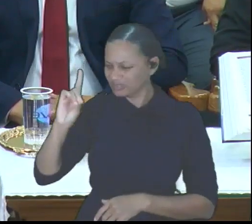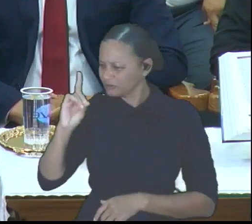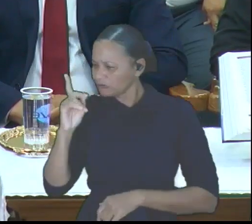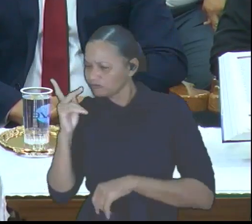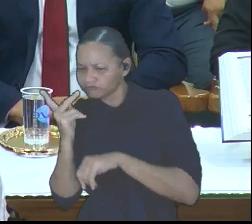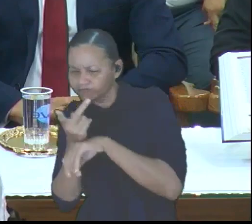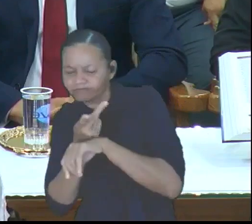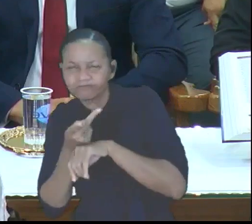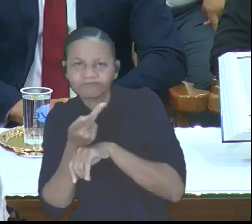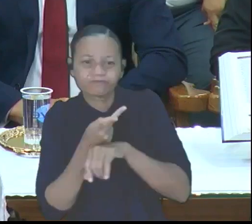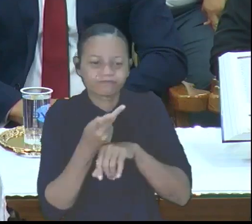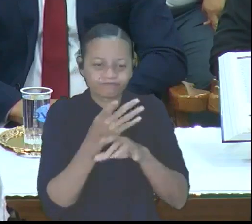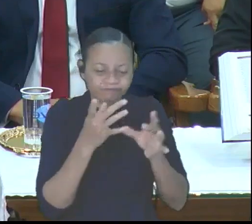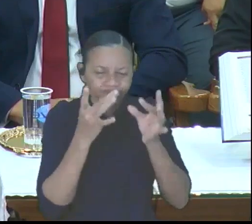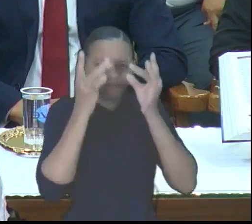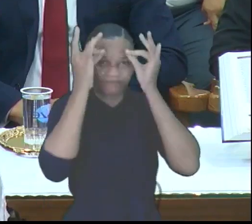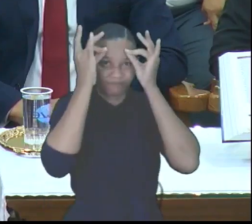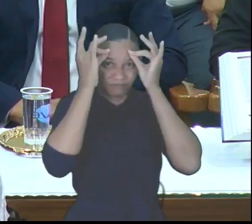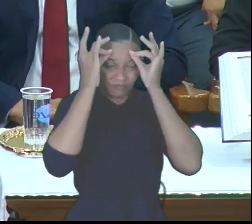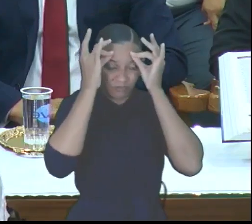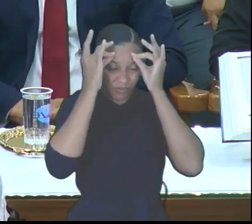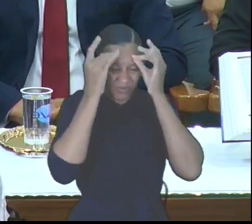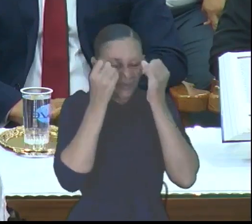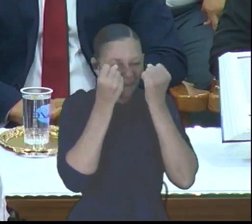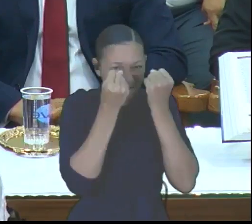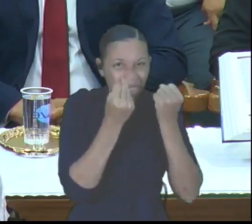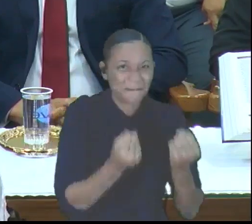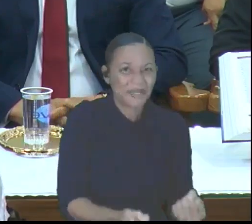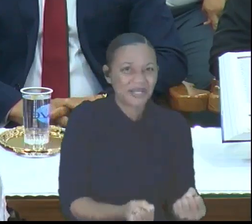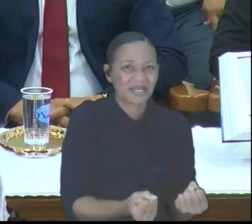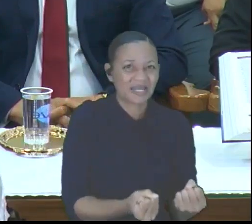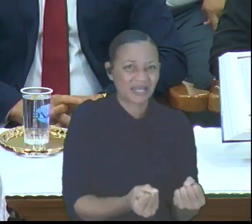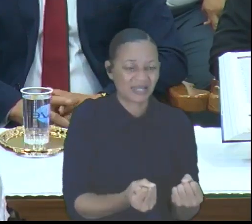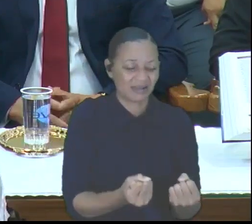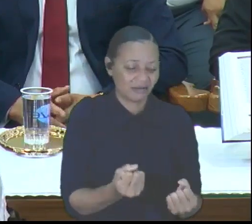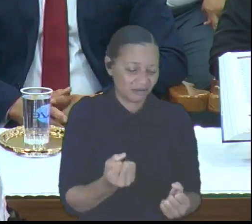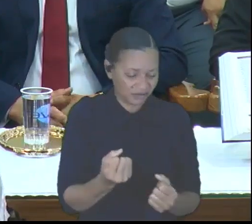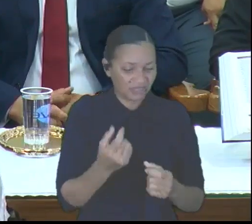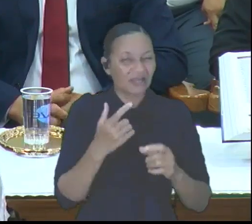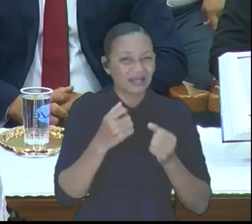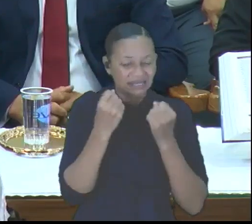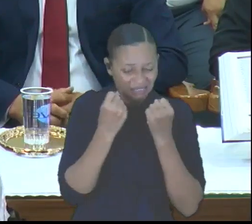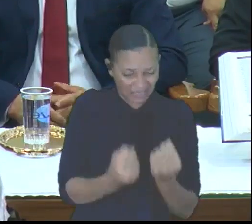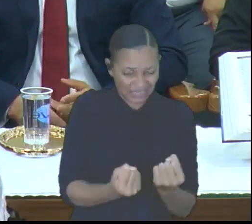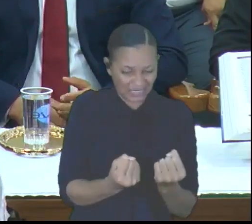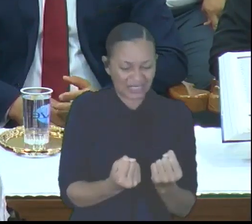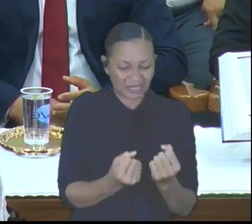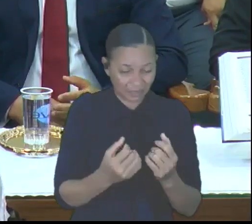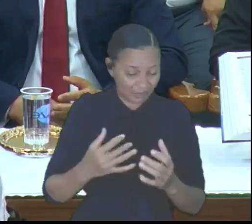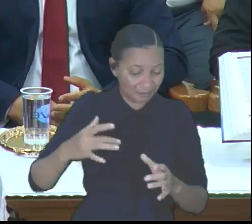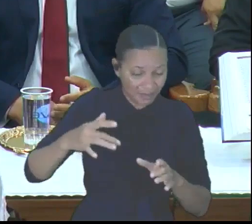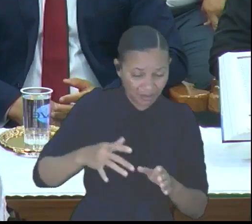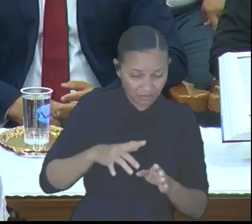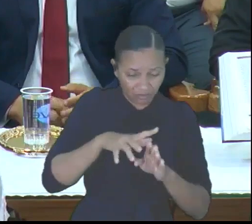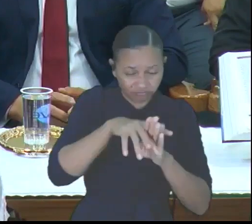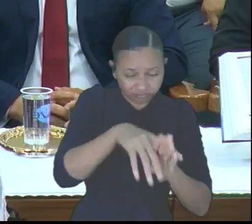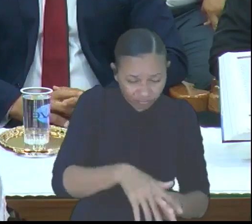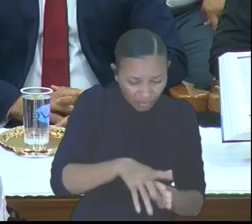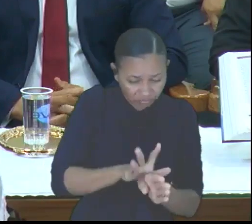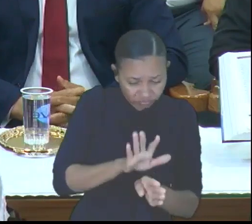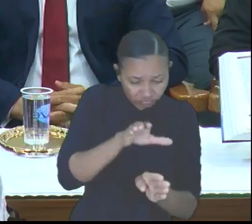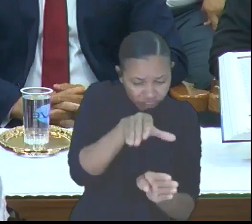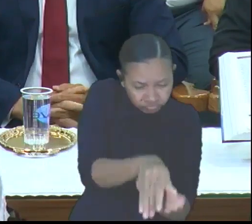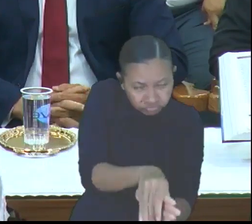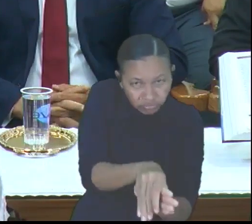convicção. Sabe o jugo? Aqui vocês conhecem, é canga, né? Eu conheci como canga. O Senhor te convida